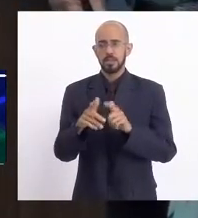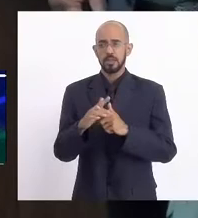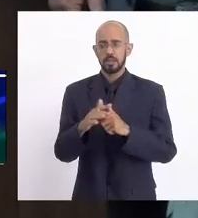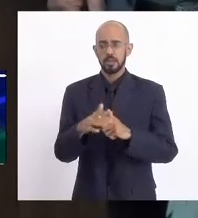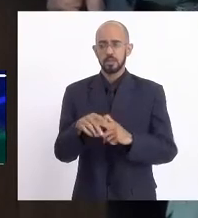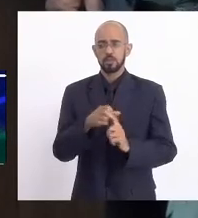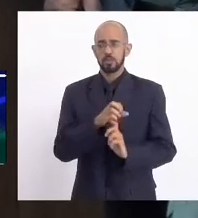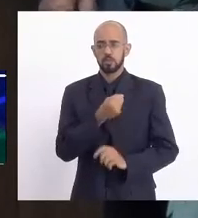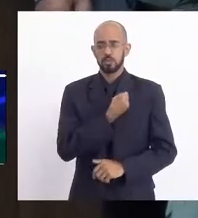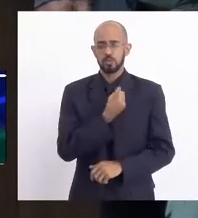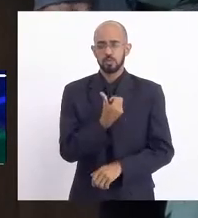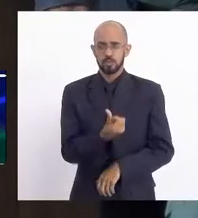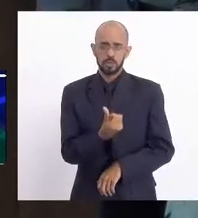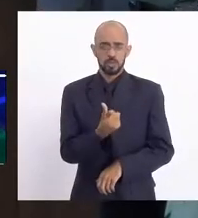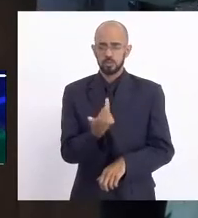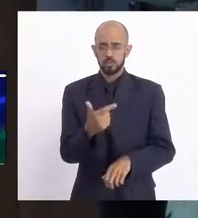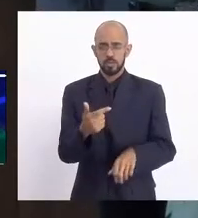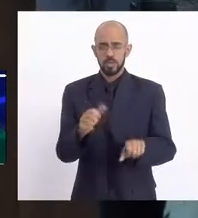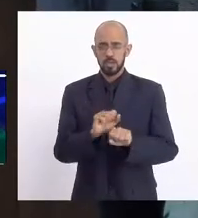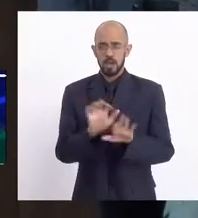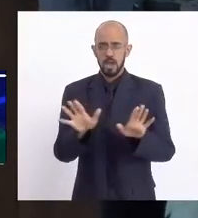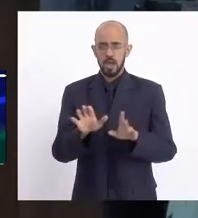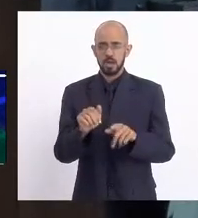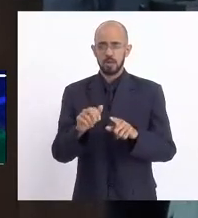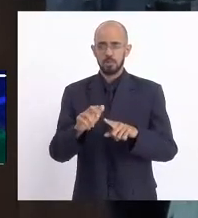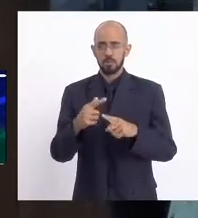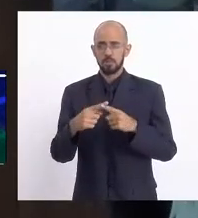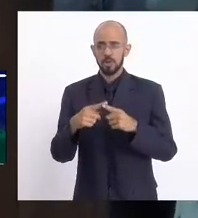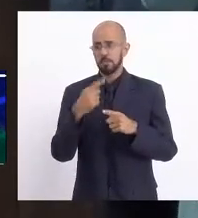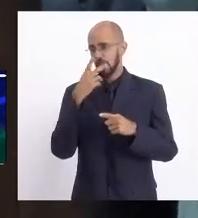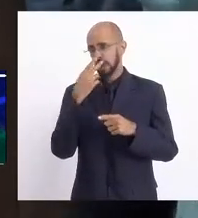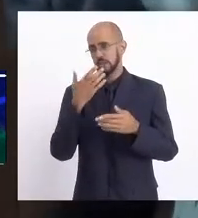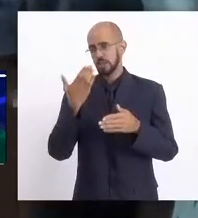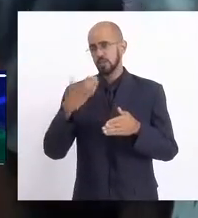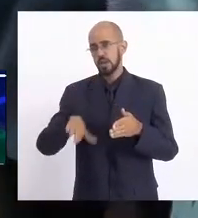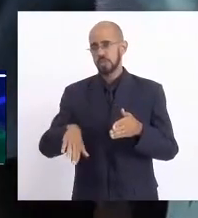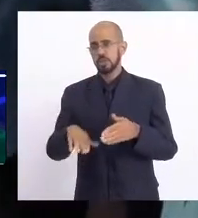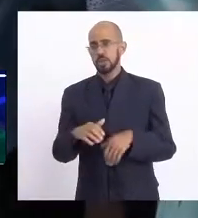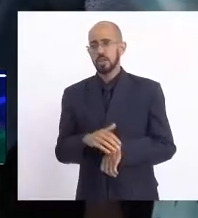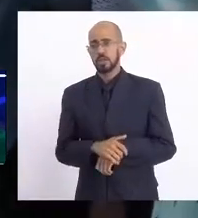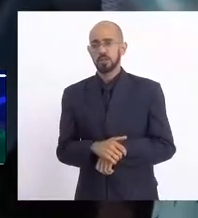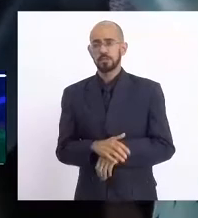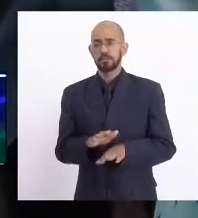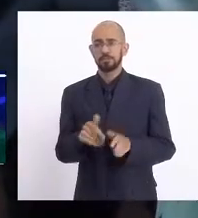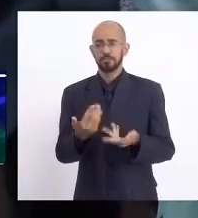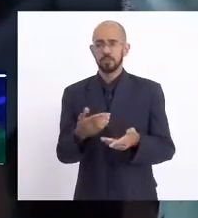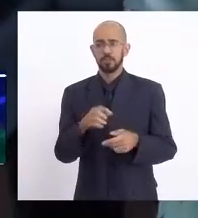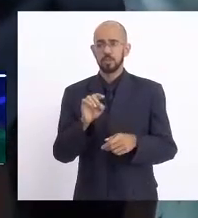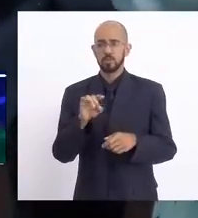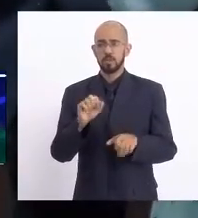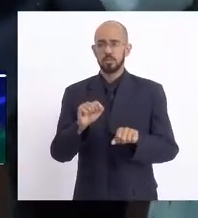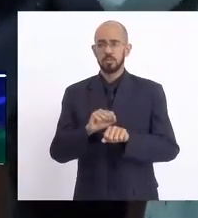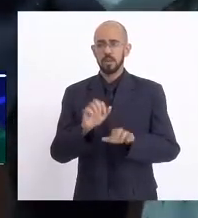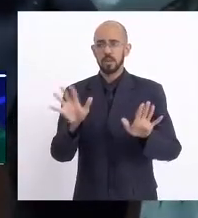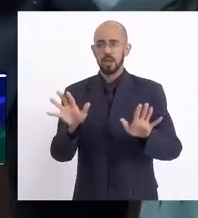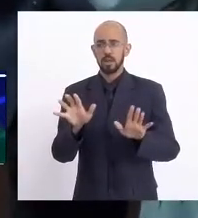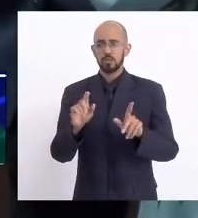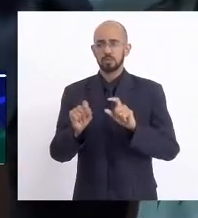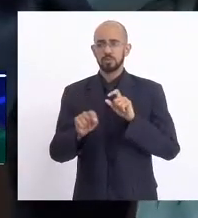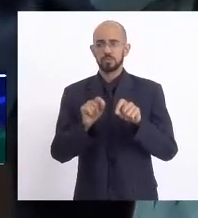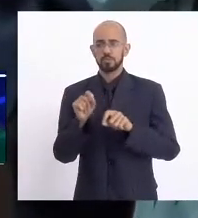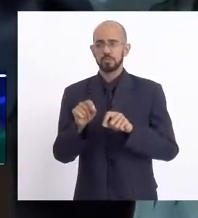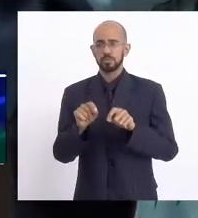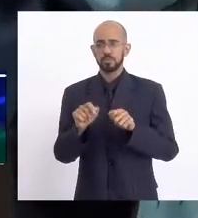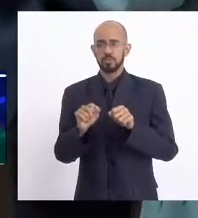clara. Tudo indica que ela foi rejeitada. Então, é para ficar claro o que